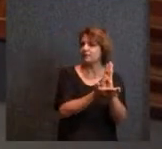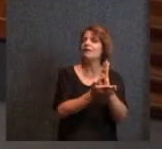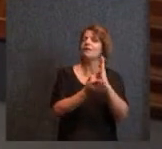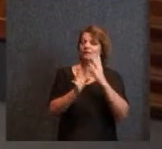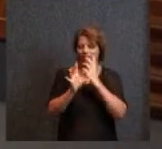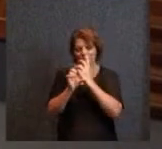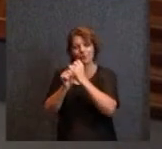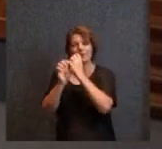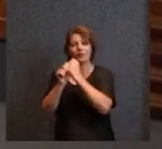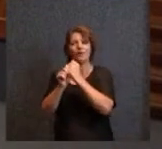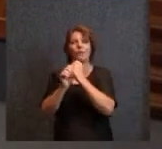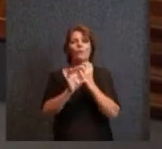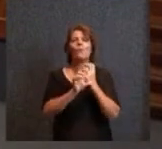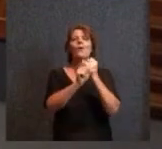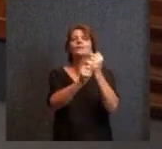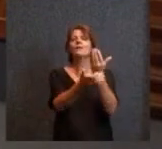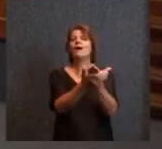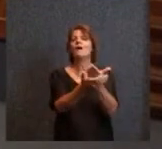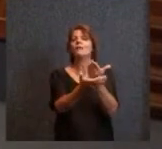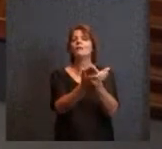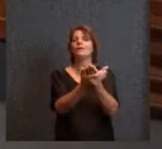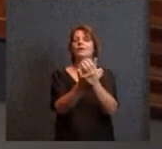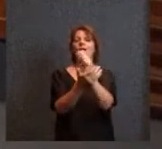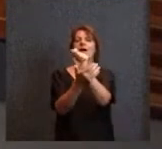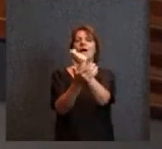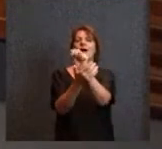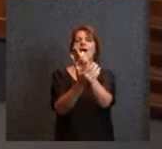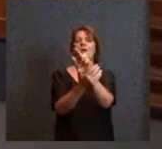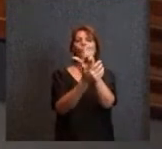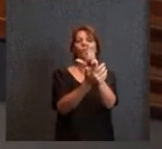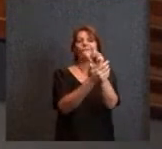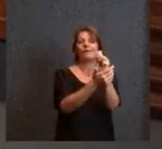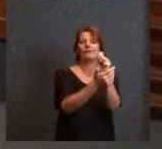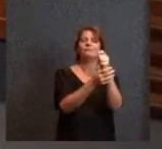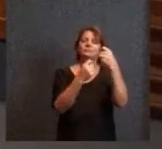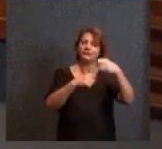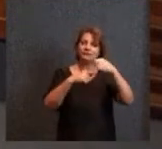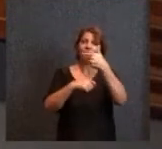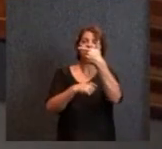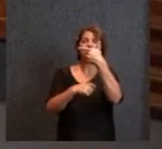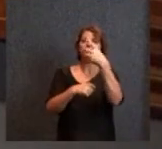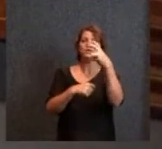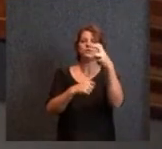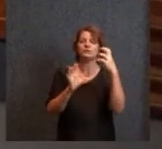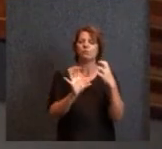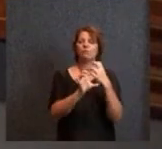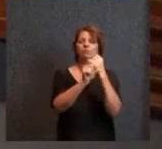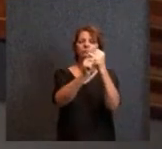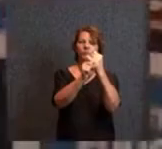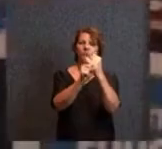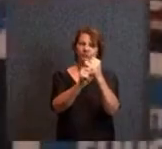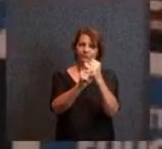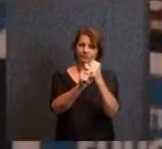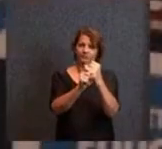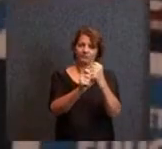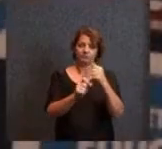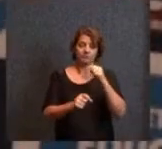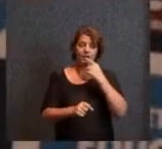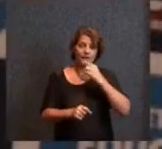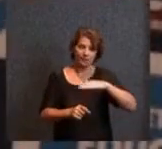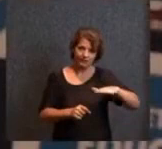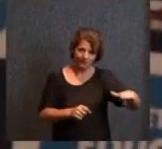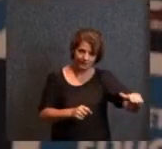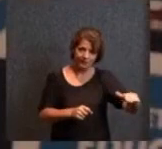25 aulas são obrigatórias para educação infantil, anos iniciais, finais e